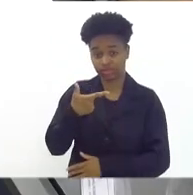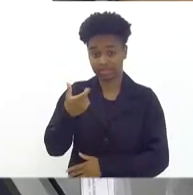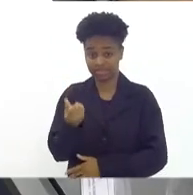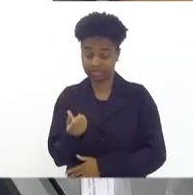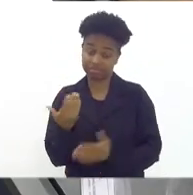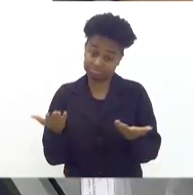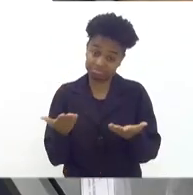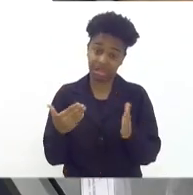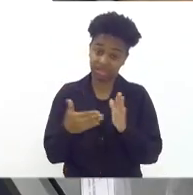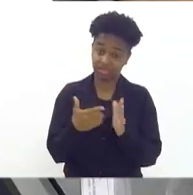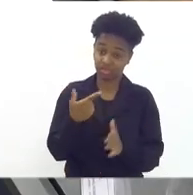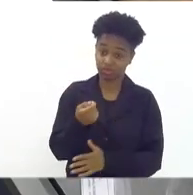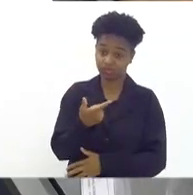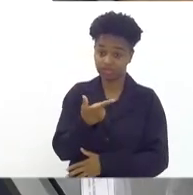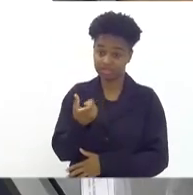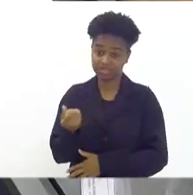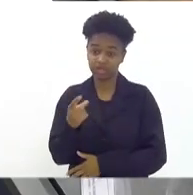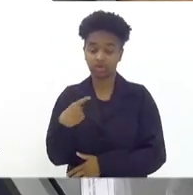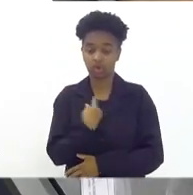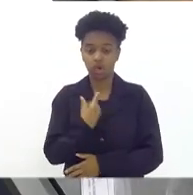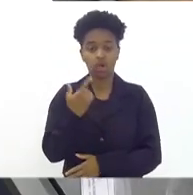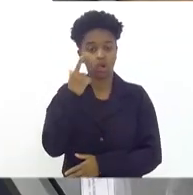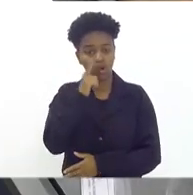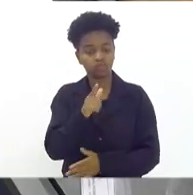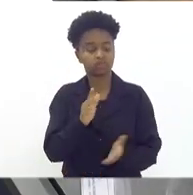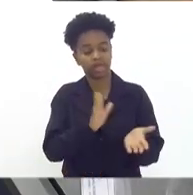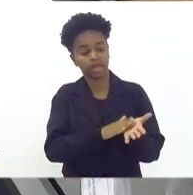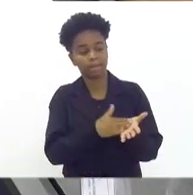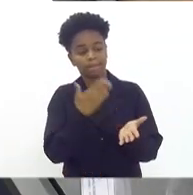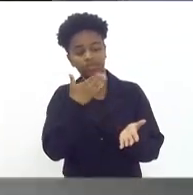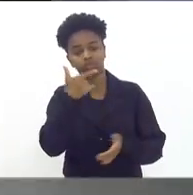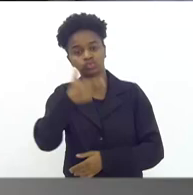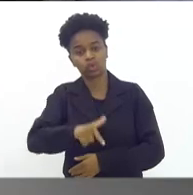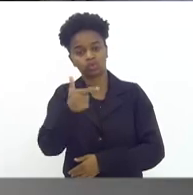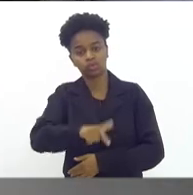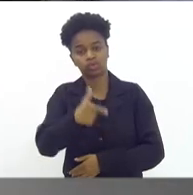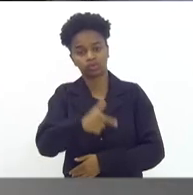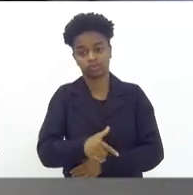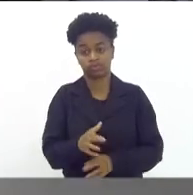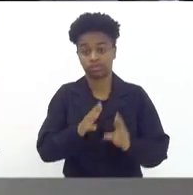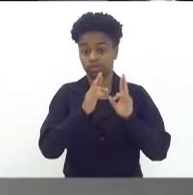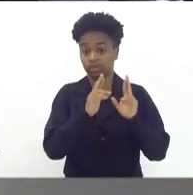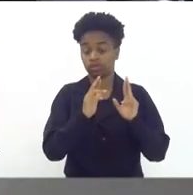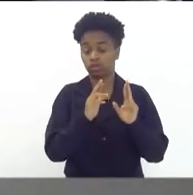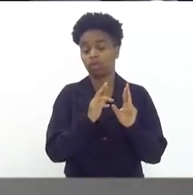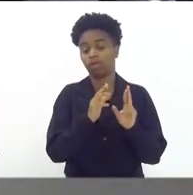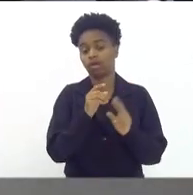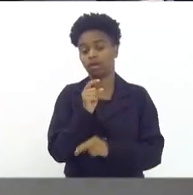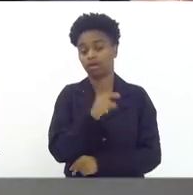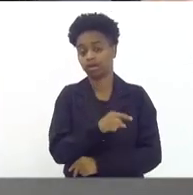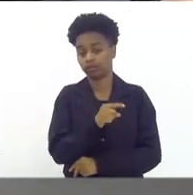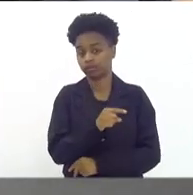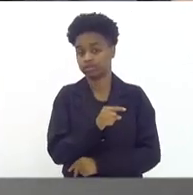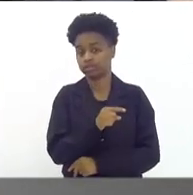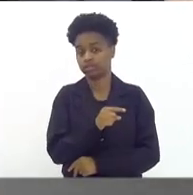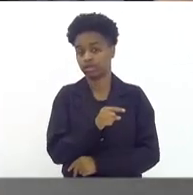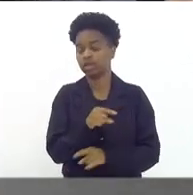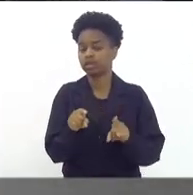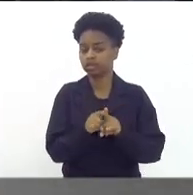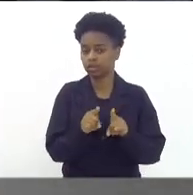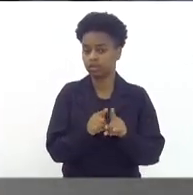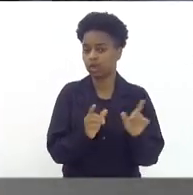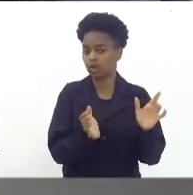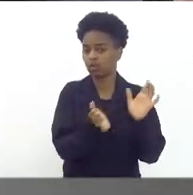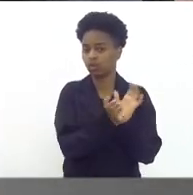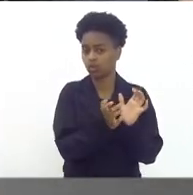2026 nós temos condições de estar aqui cobrando né Eu espero que isso não só o senhor como